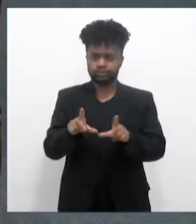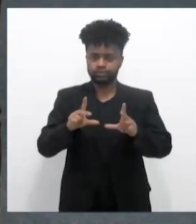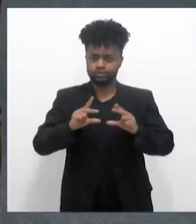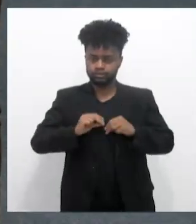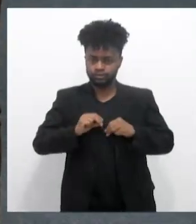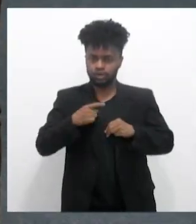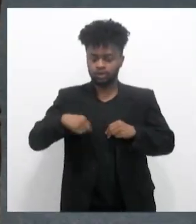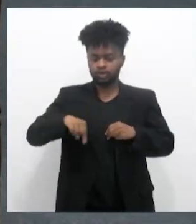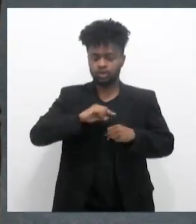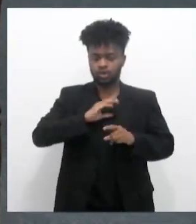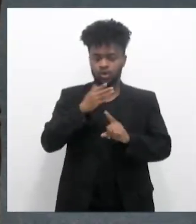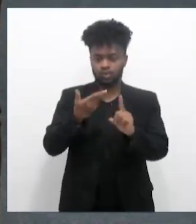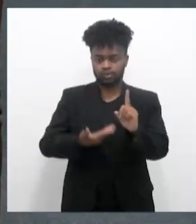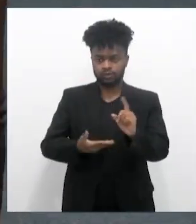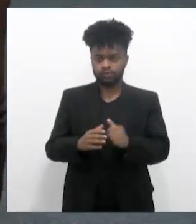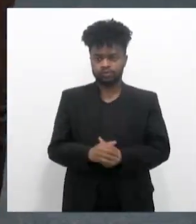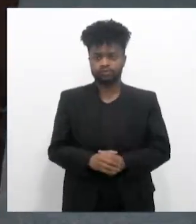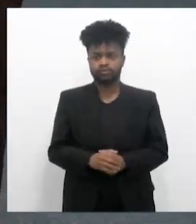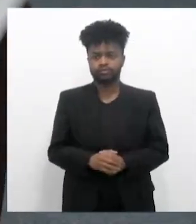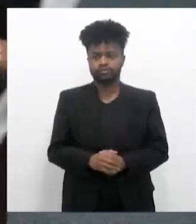todas as nossas homenagens.